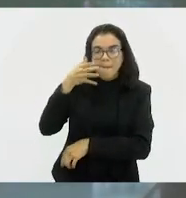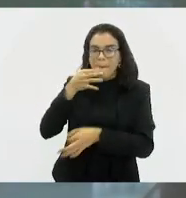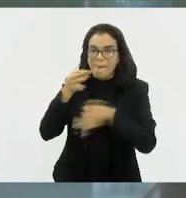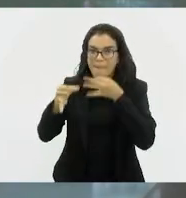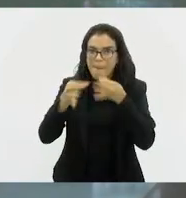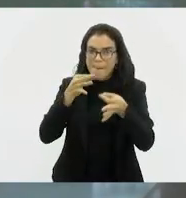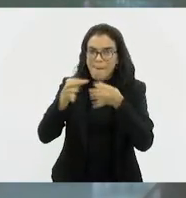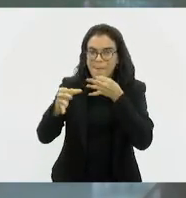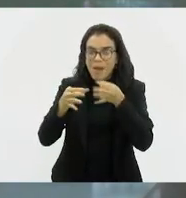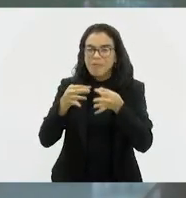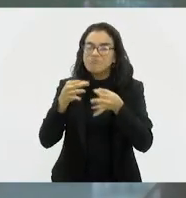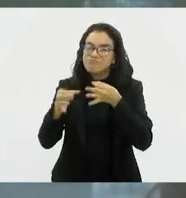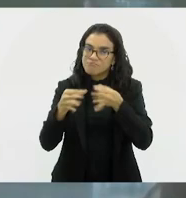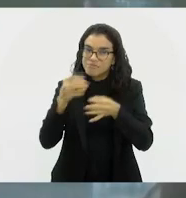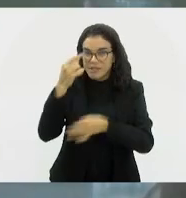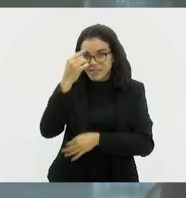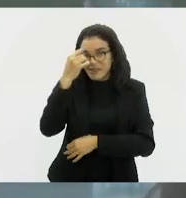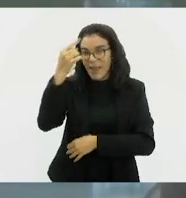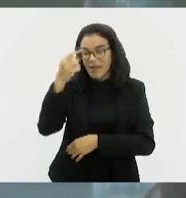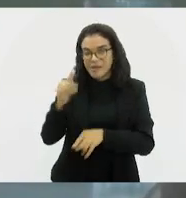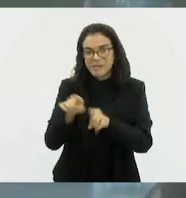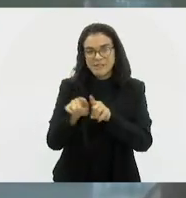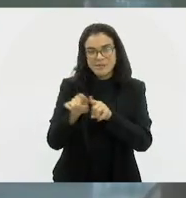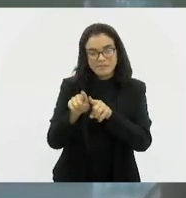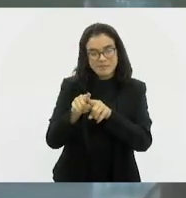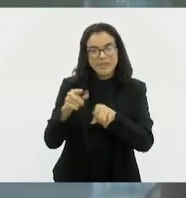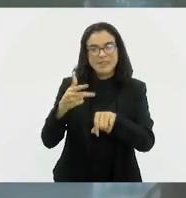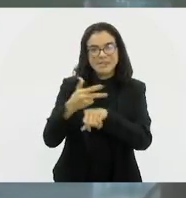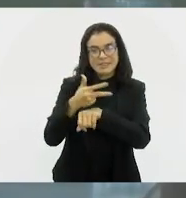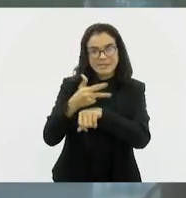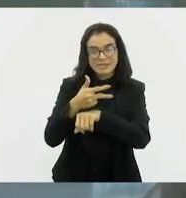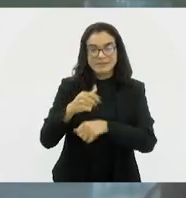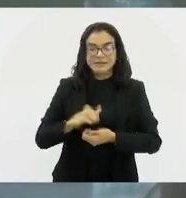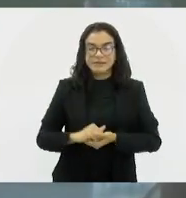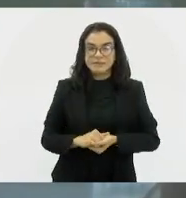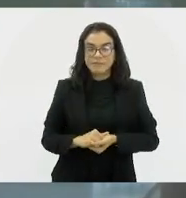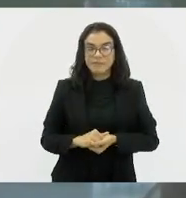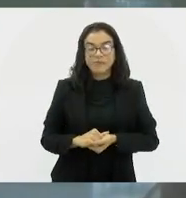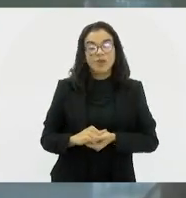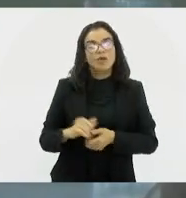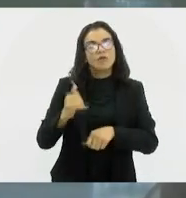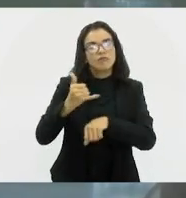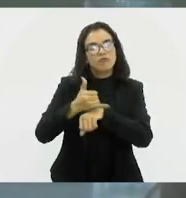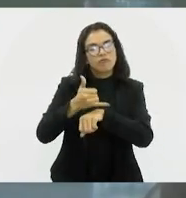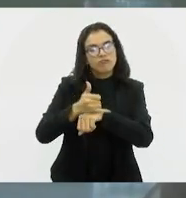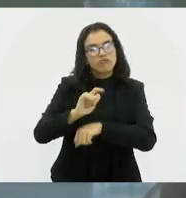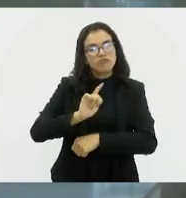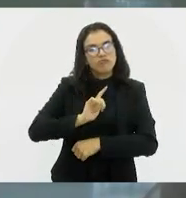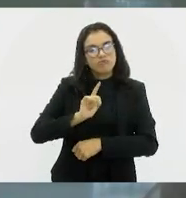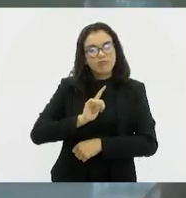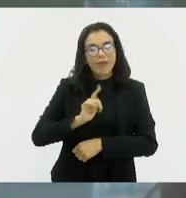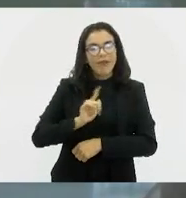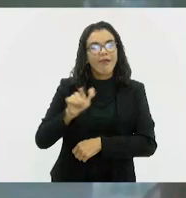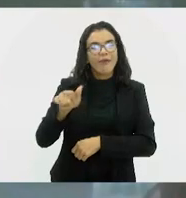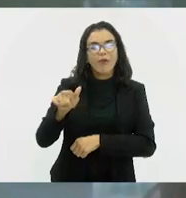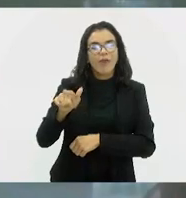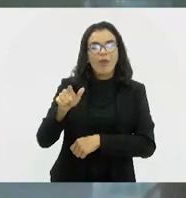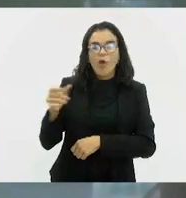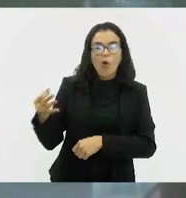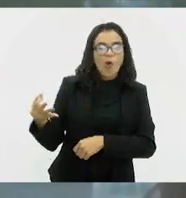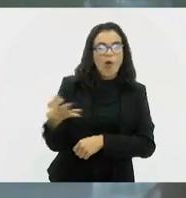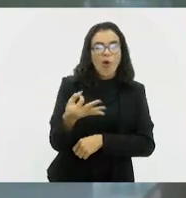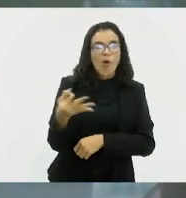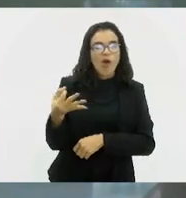suas sugestões, suas ideias. Volta Redonda tem a felicidade de ter um prefeito, que é o